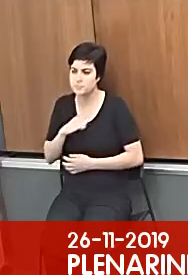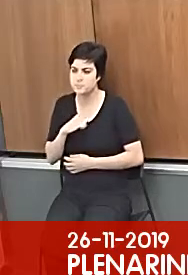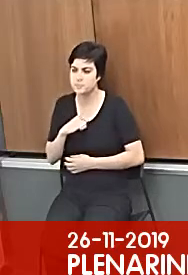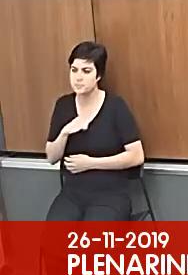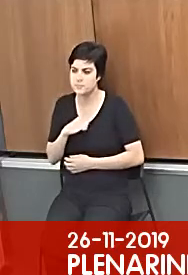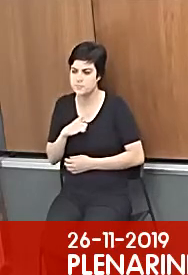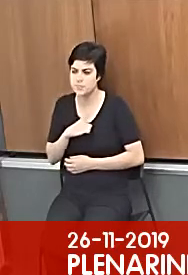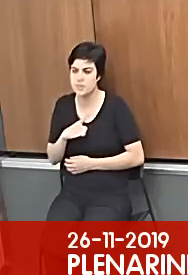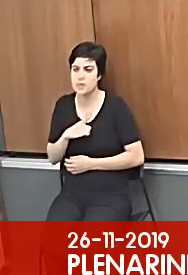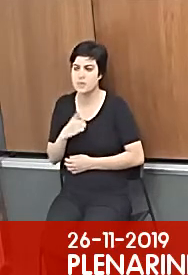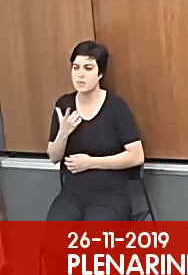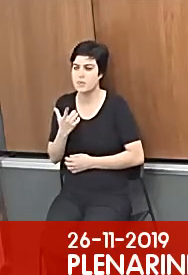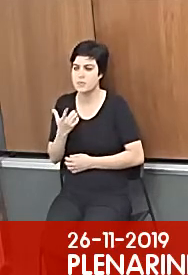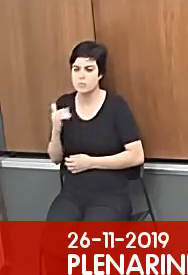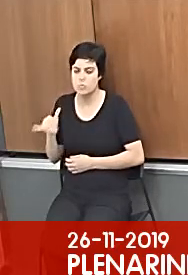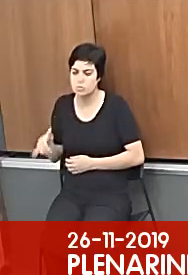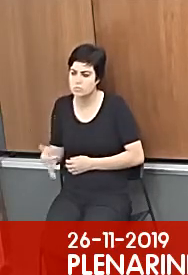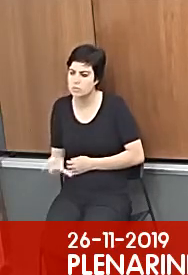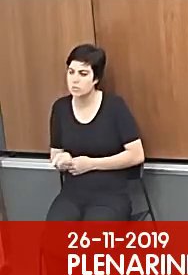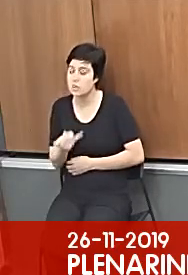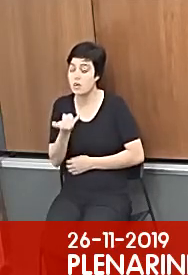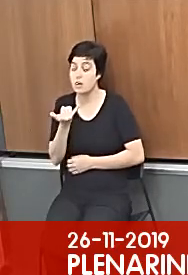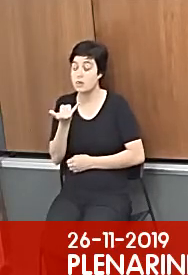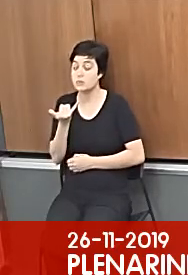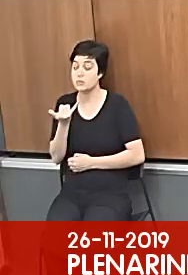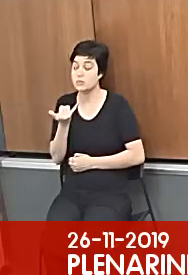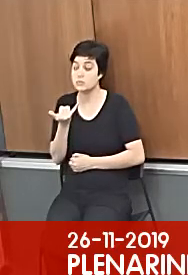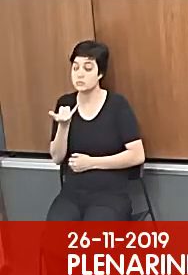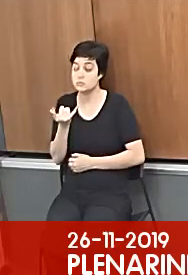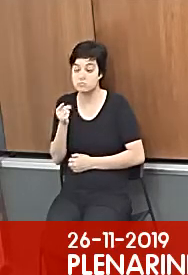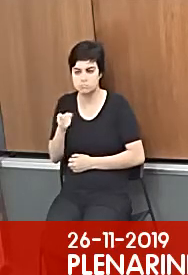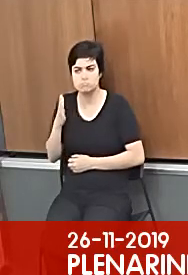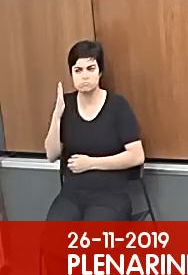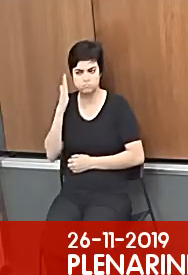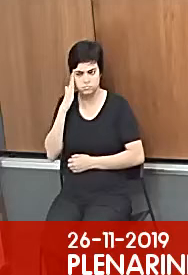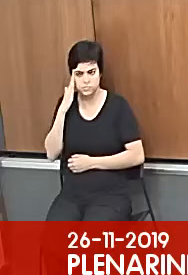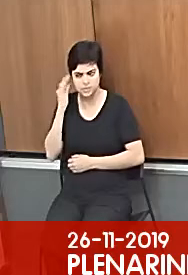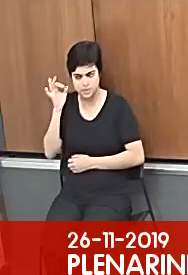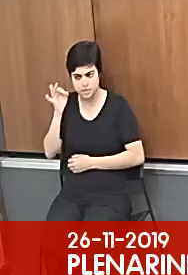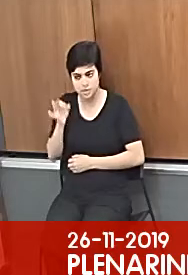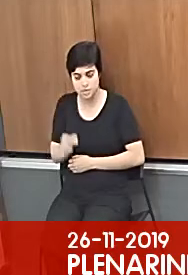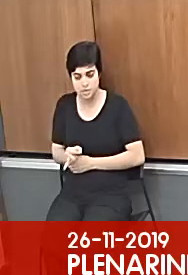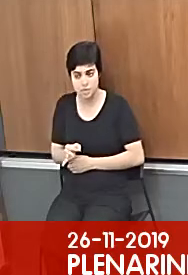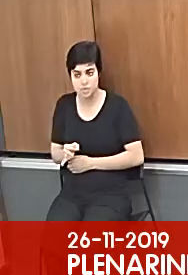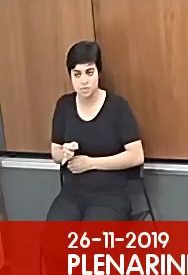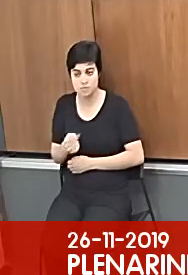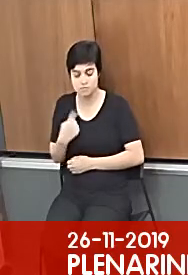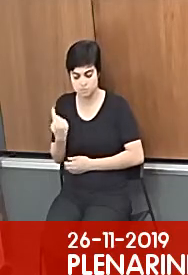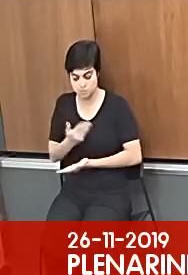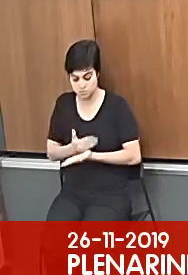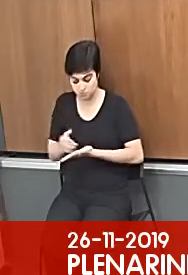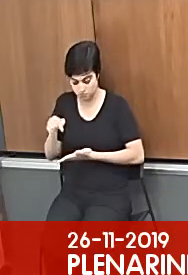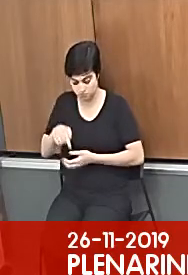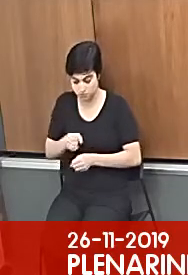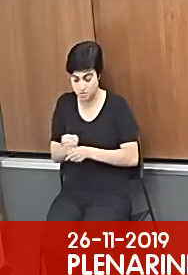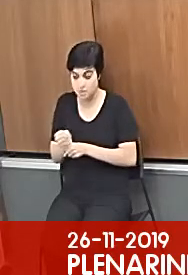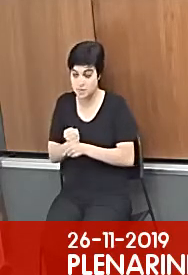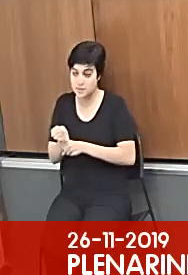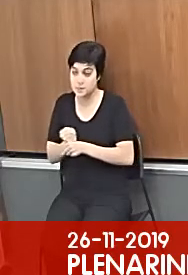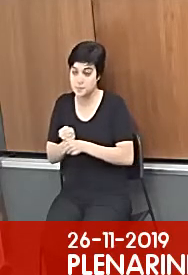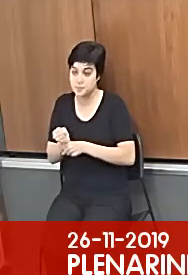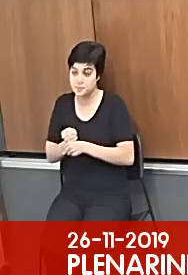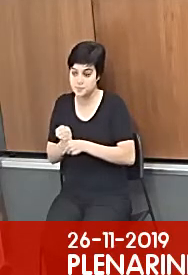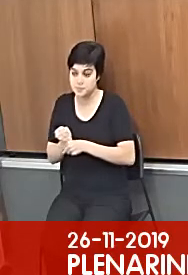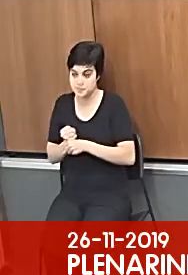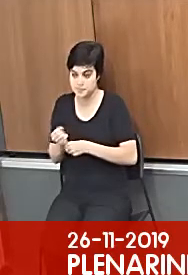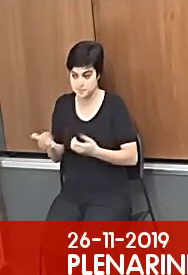abertura muito grande. Você pode ter certeza absoluta, quando nós iniciamos esse ano, o